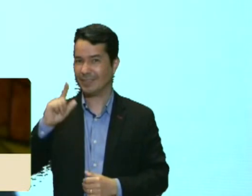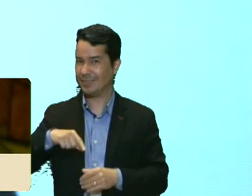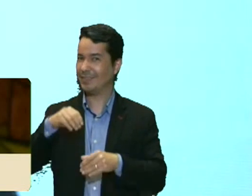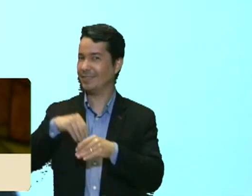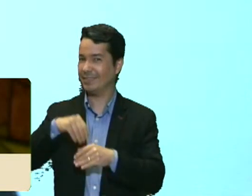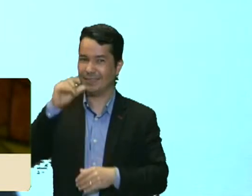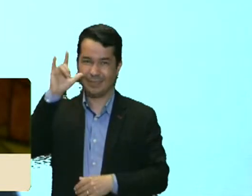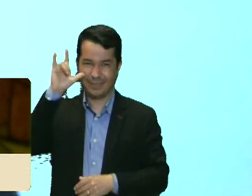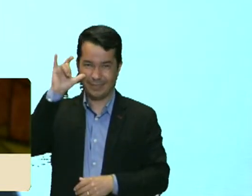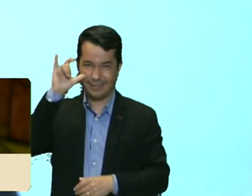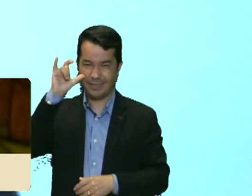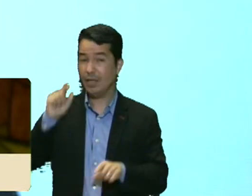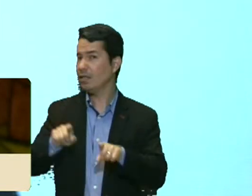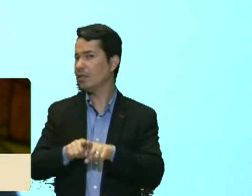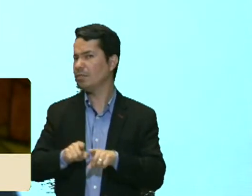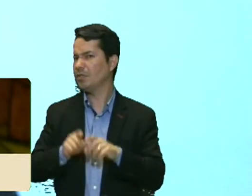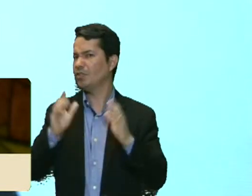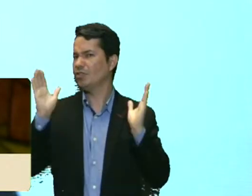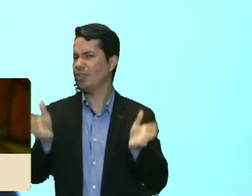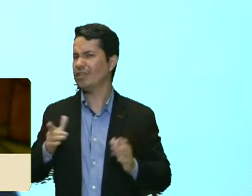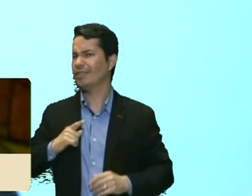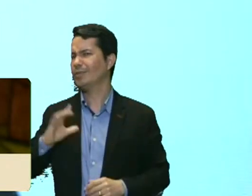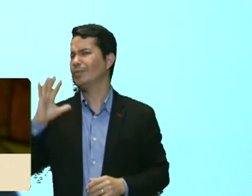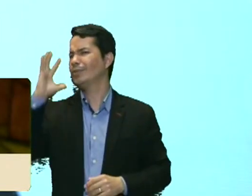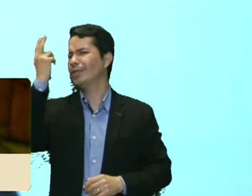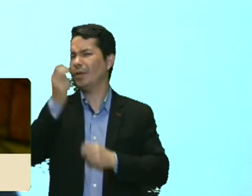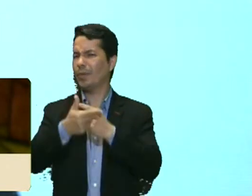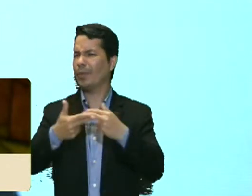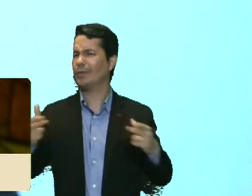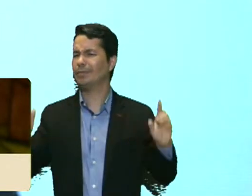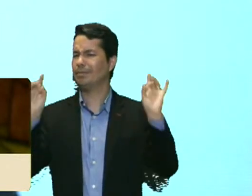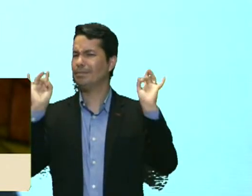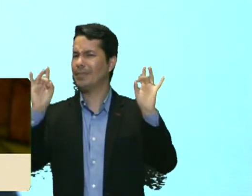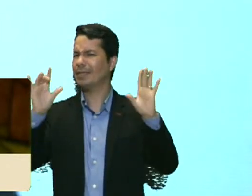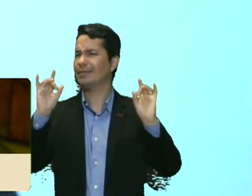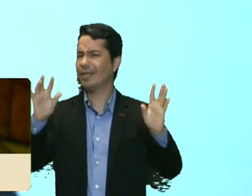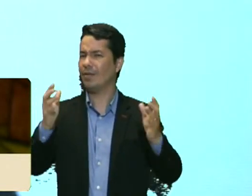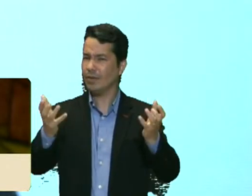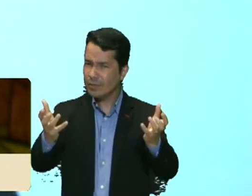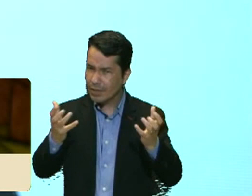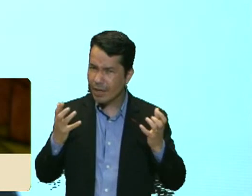preciosas, queridos. Eu quero só ler algumas delas aqui para você.